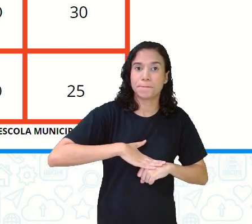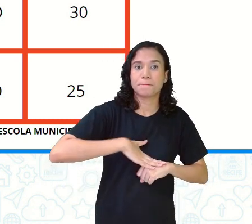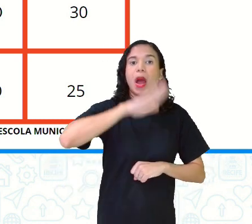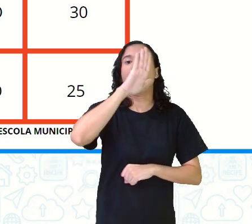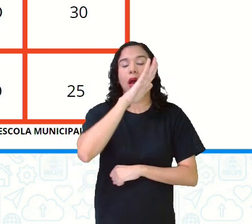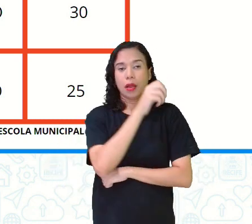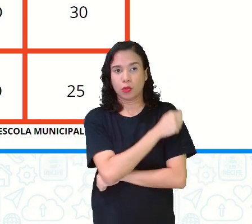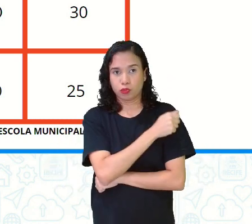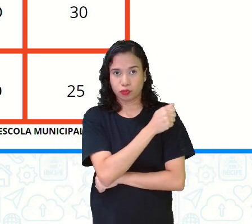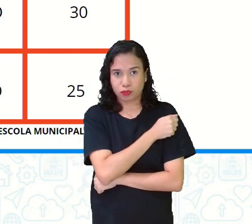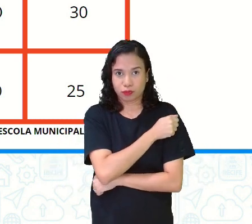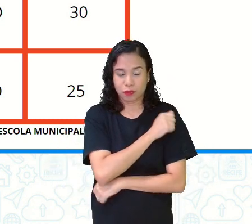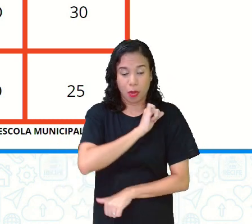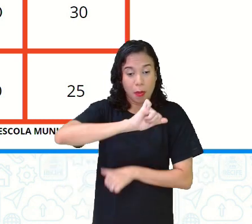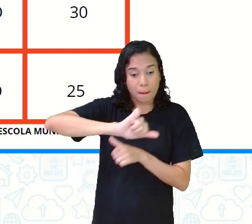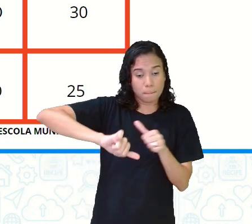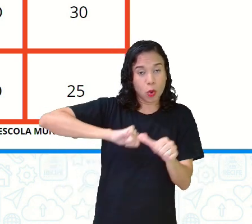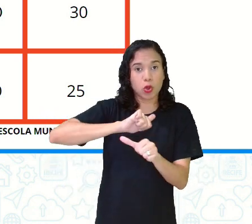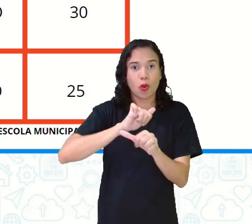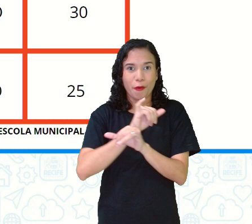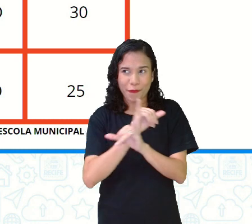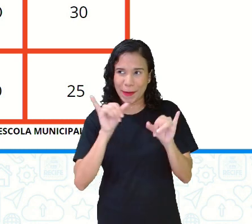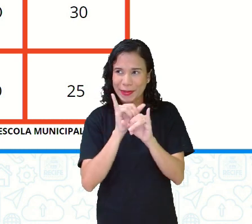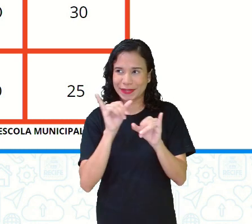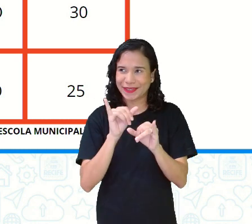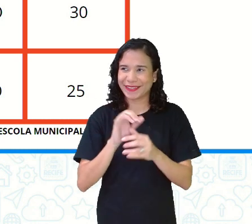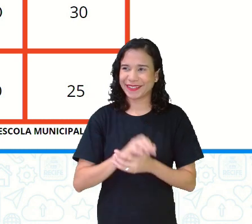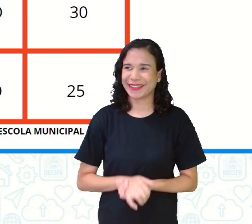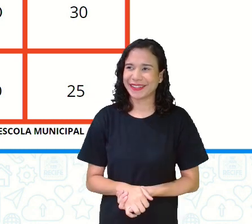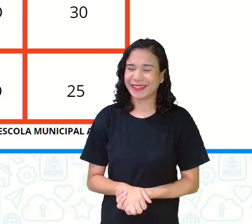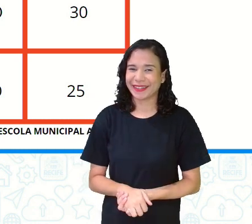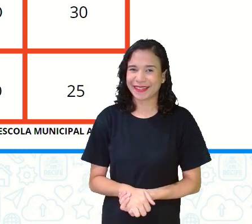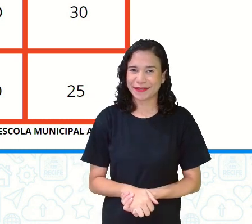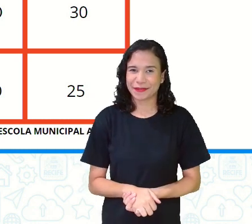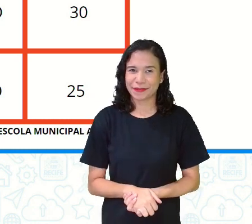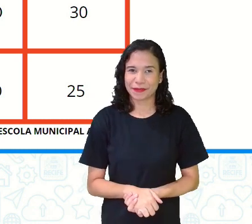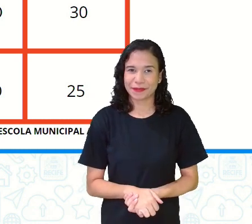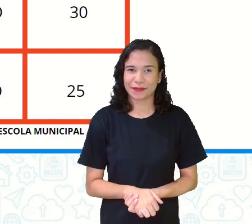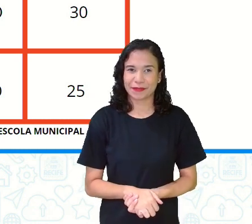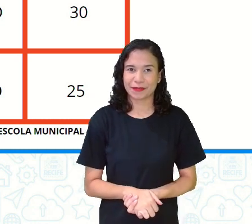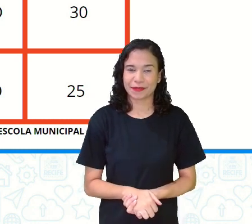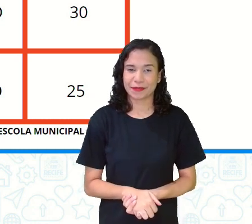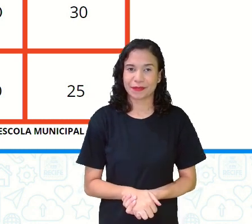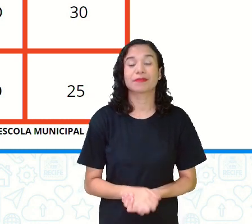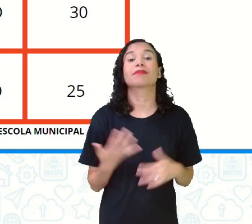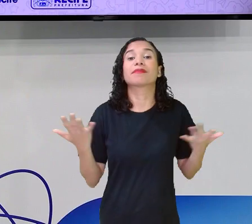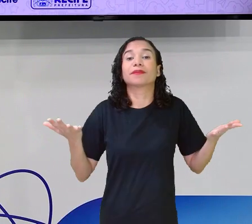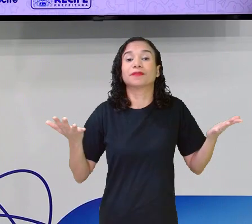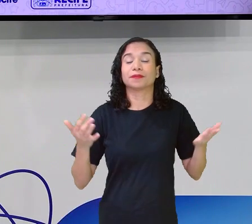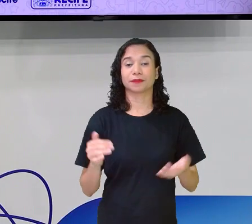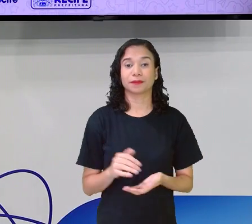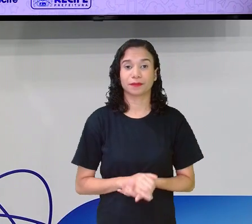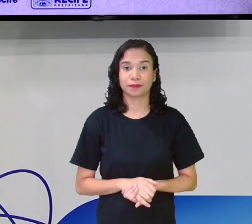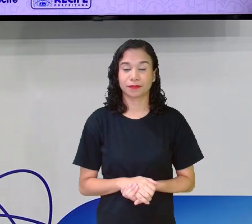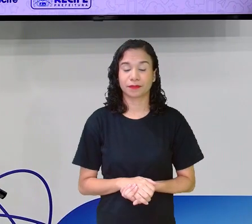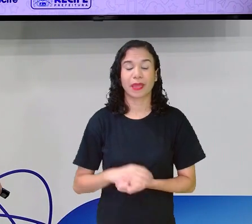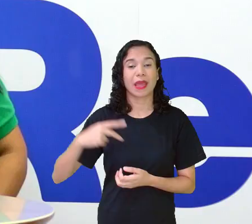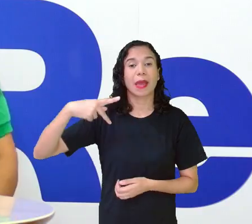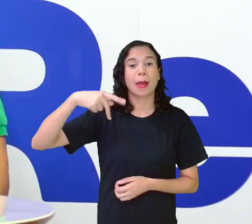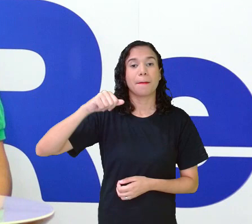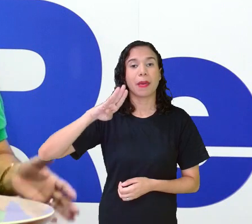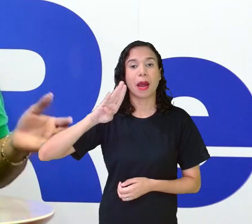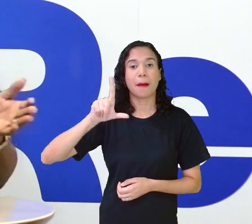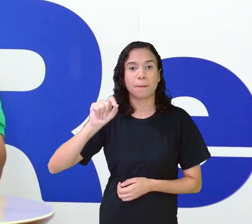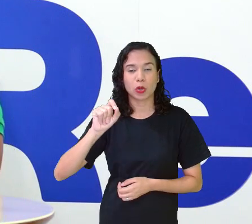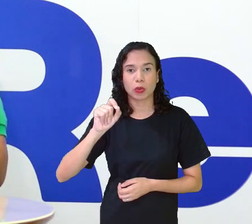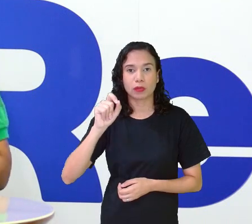de alunos? Eu mudei os dados, tá? Foi proposital. E aí? E aí, professora?